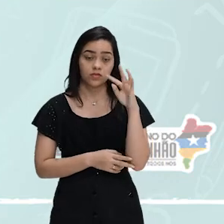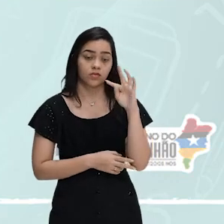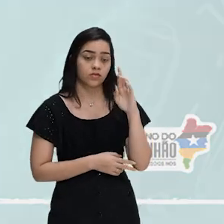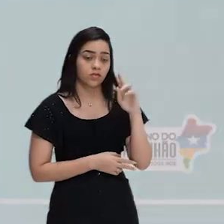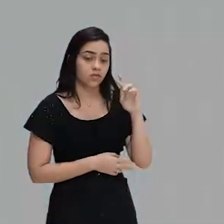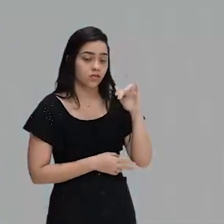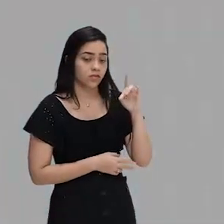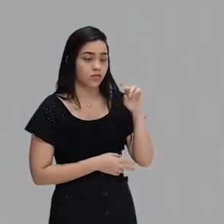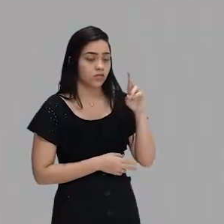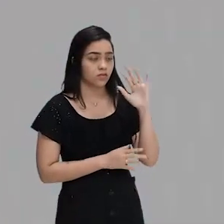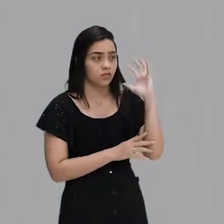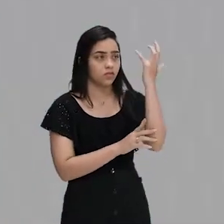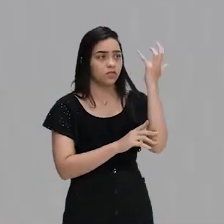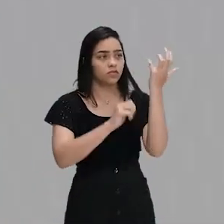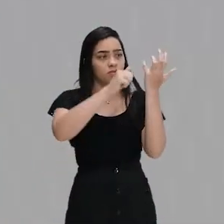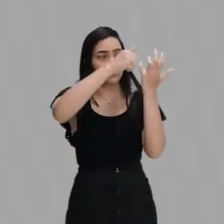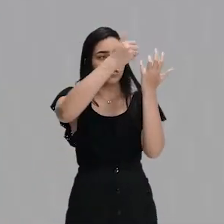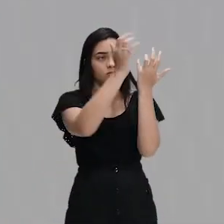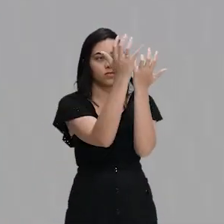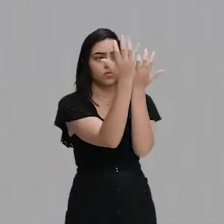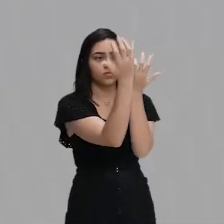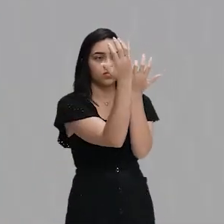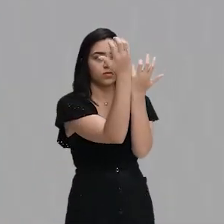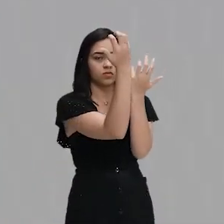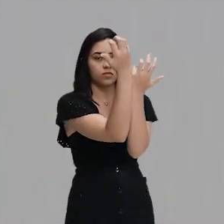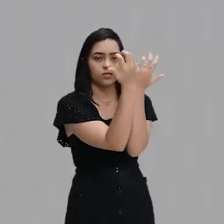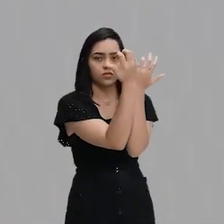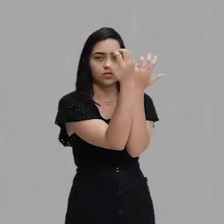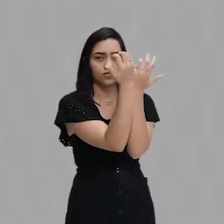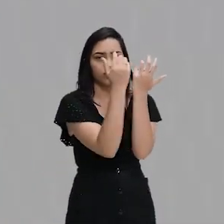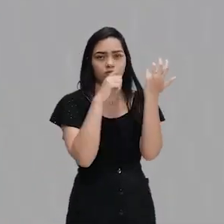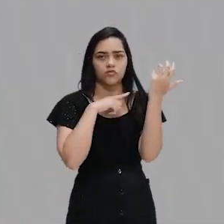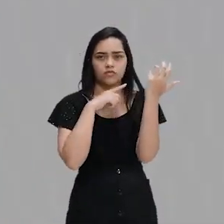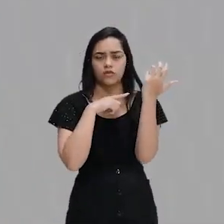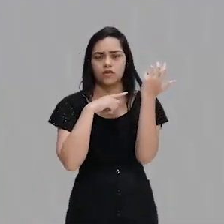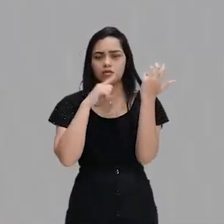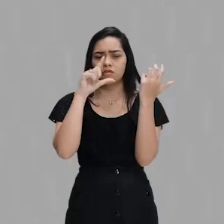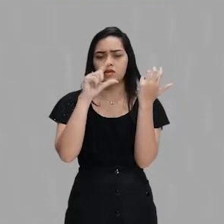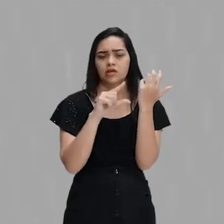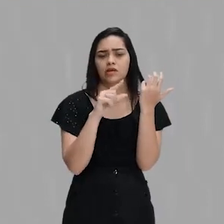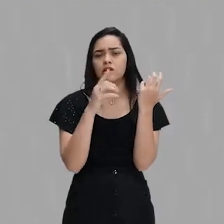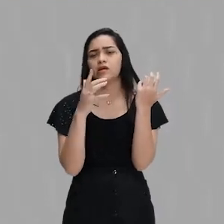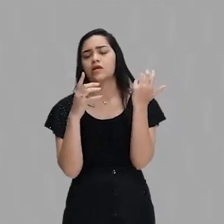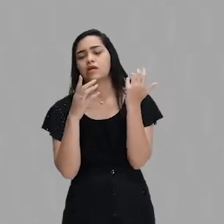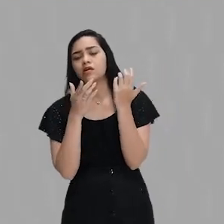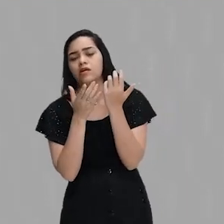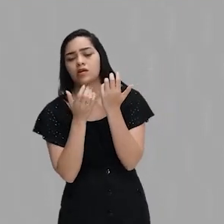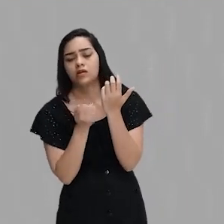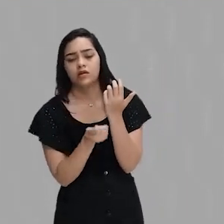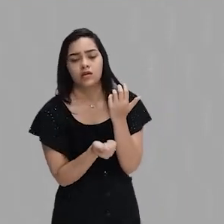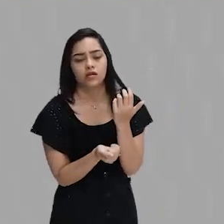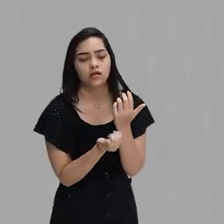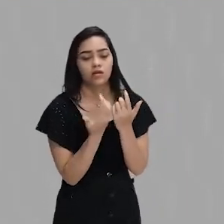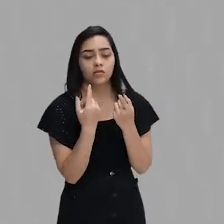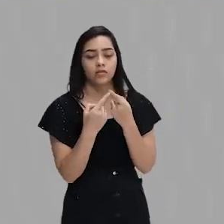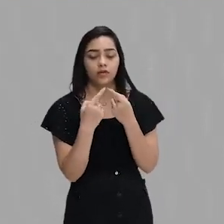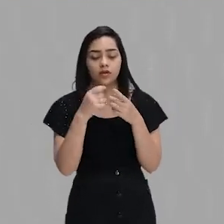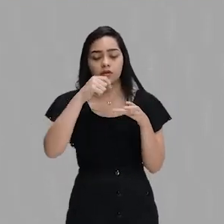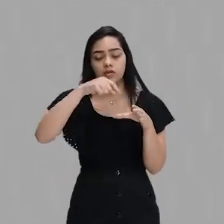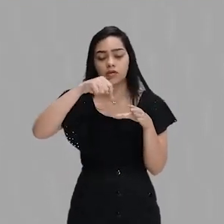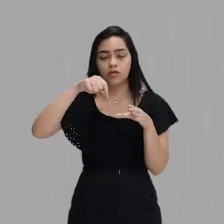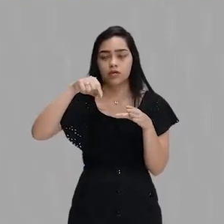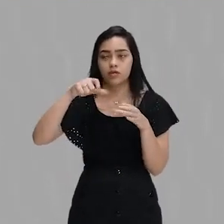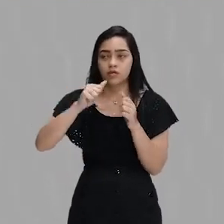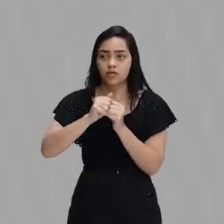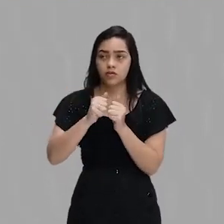ficam alojadas no tronco de outras árvores. São plantas pequenas, que geralmente elas nascem porque as sementes